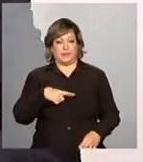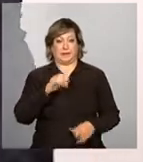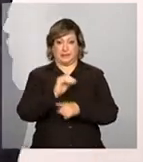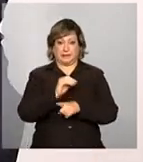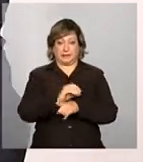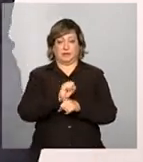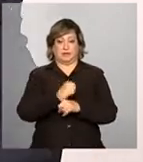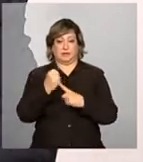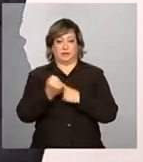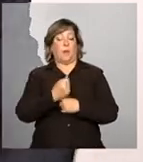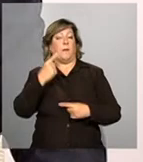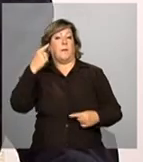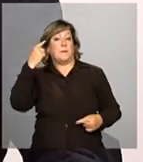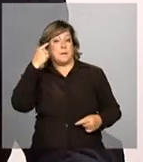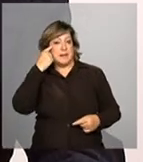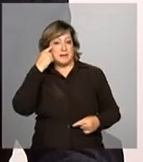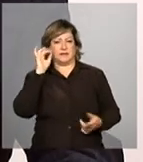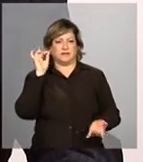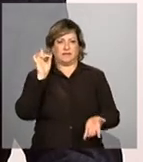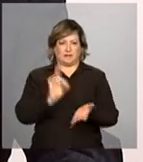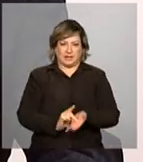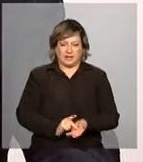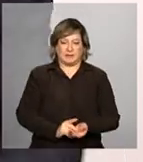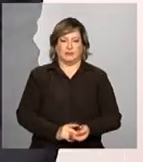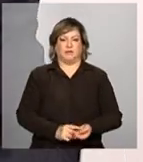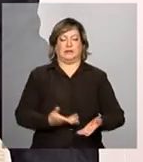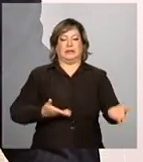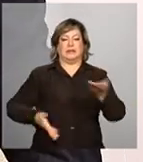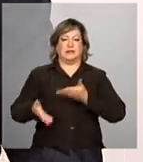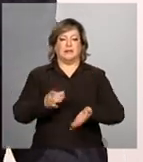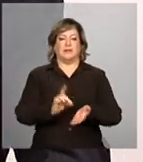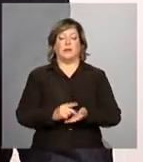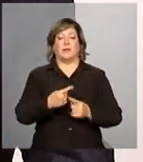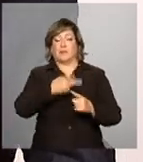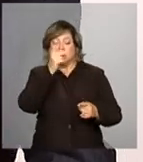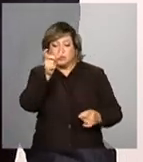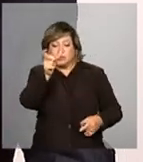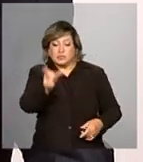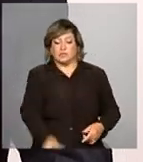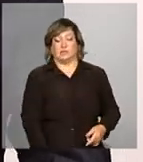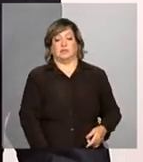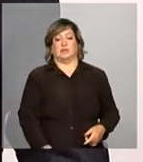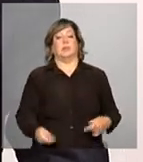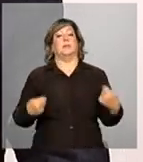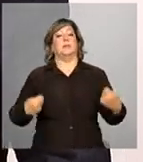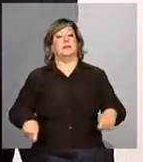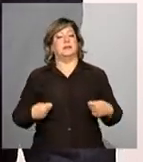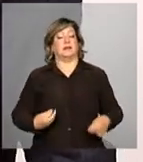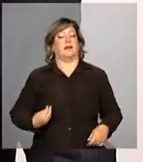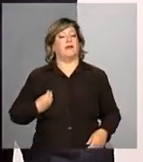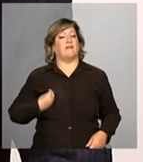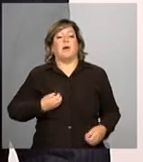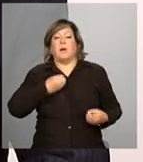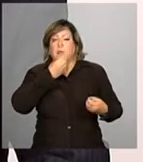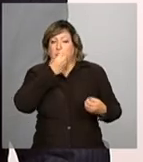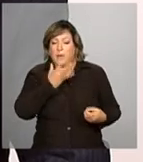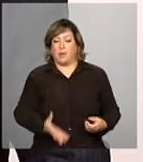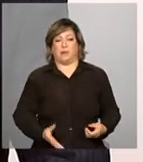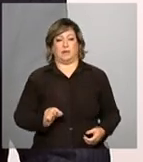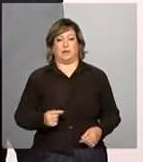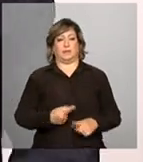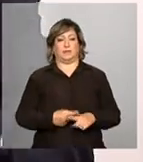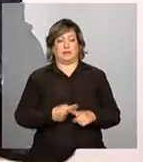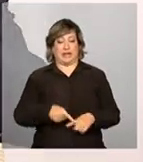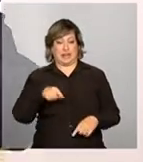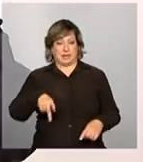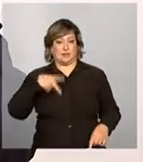e pensa de fato e atender o público mais vulnerável um humano ser humano precisa ter uma vida digna e essa política pública